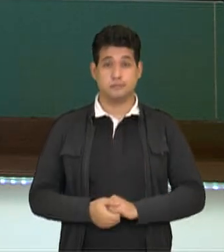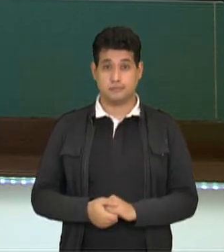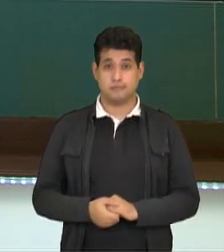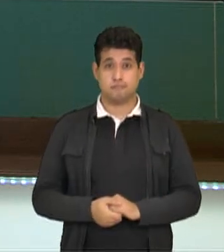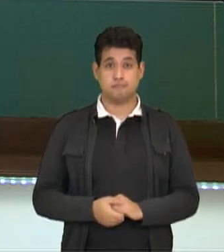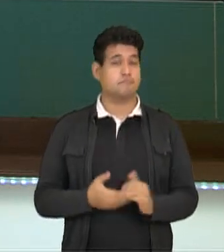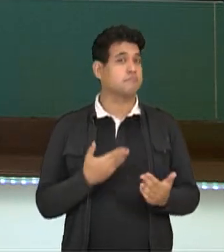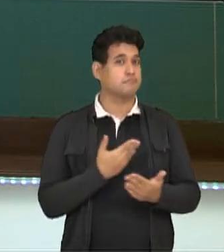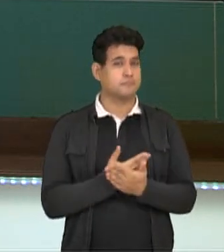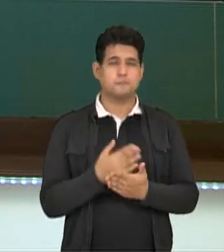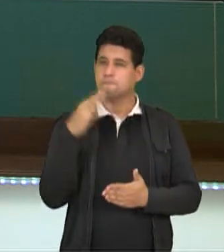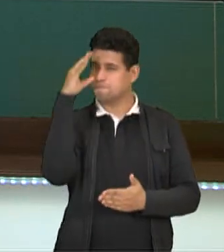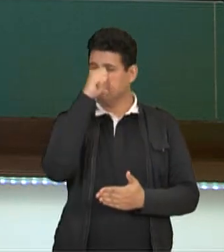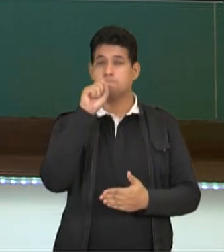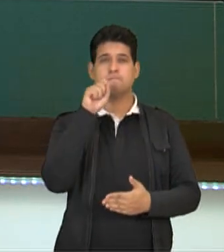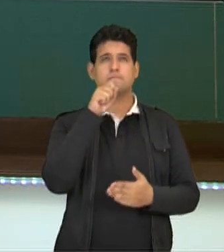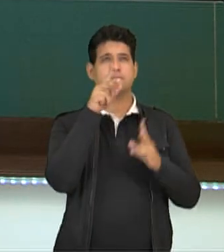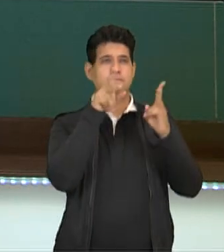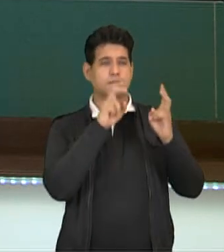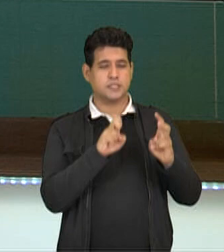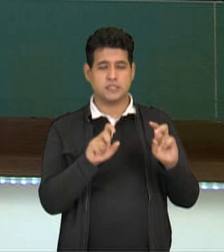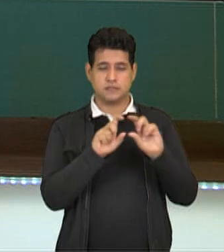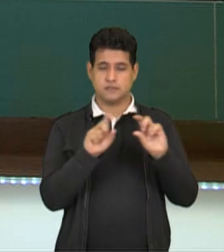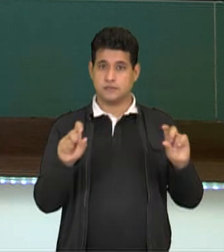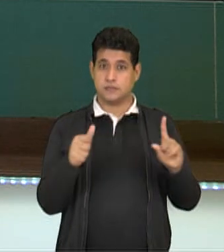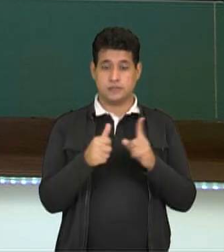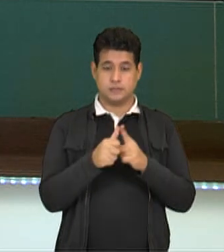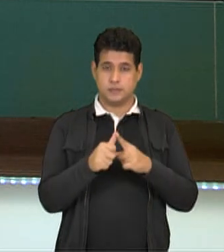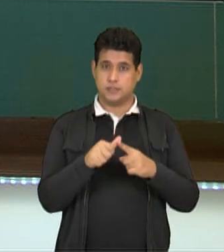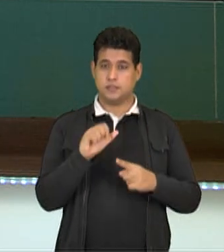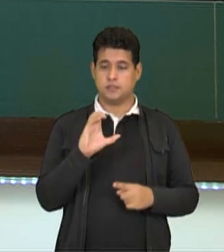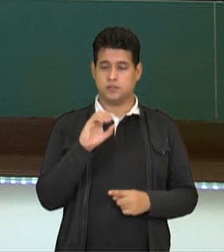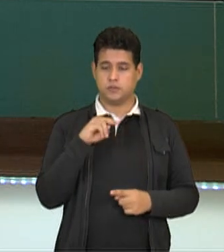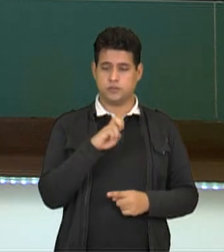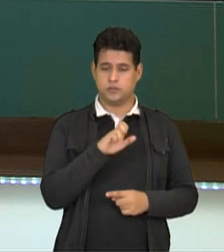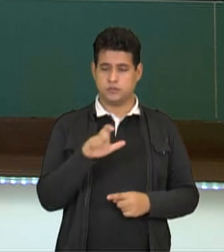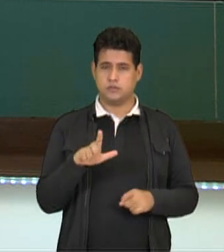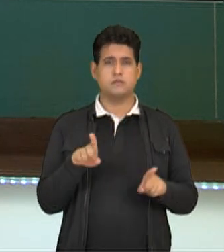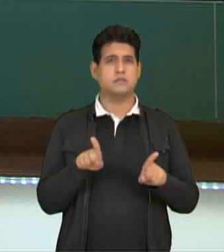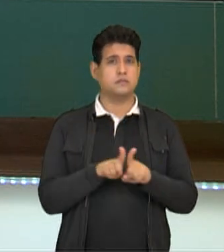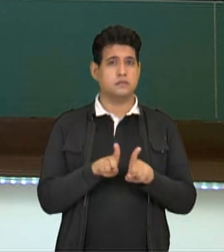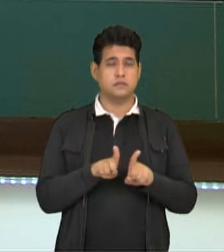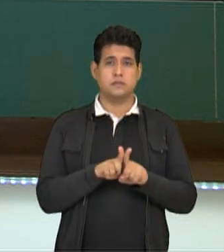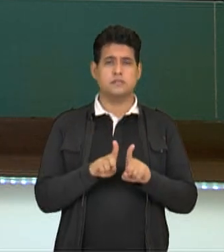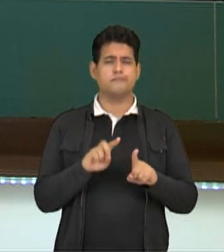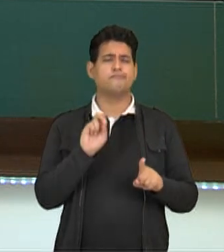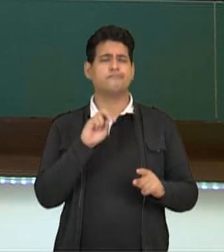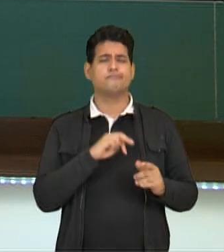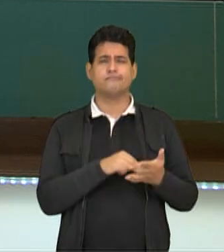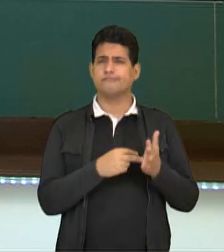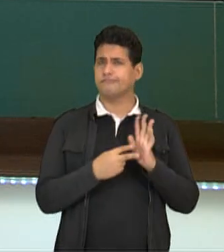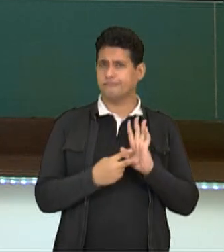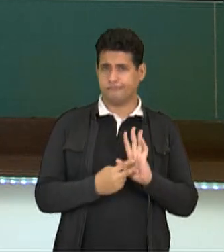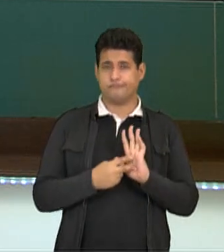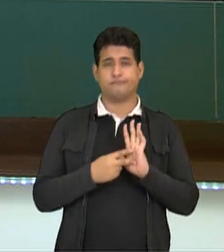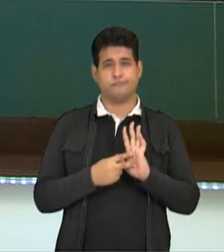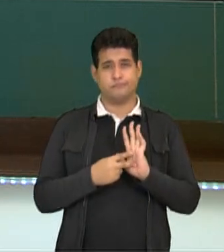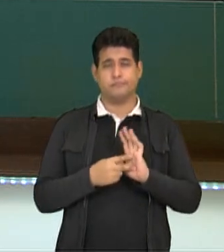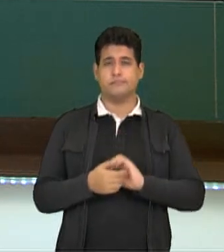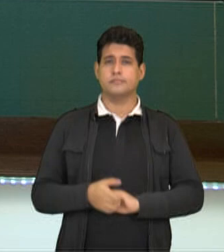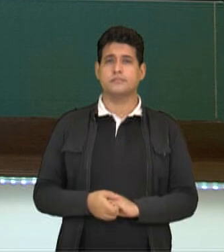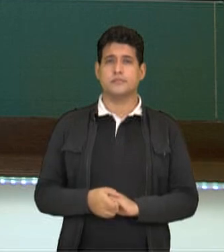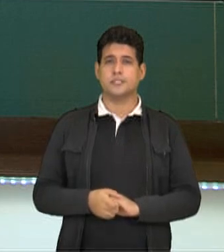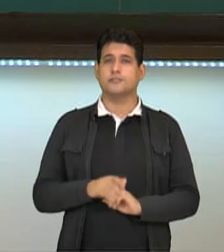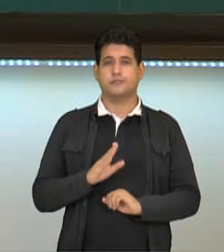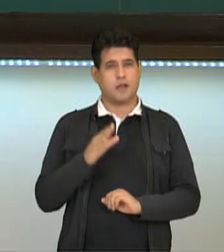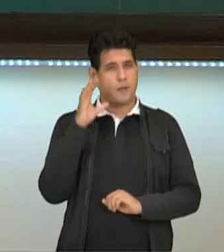Nós aprendemos a identificar frases na primeira condicional e os seus significados em citações. A